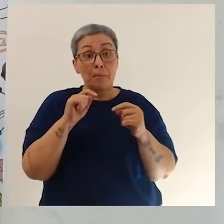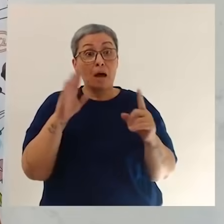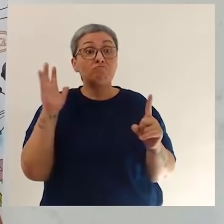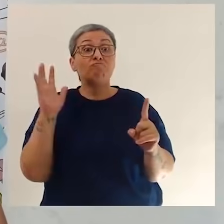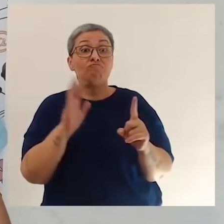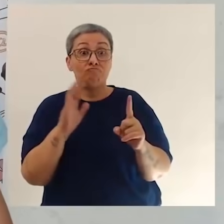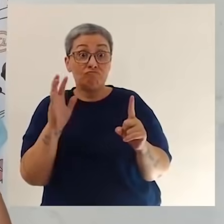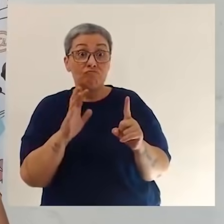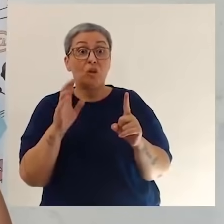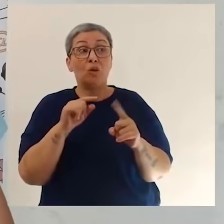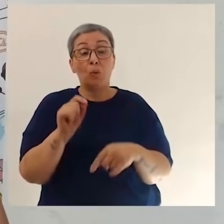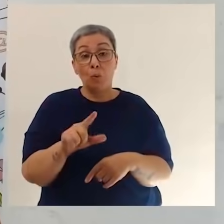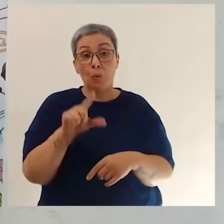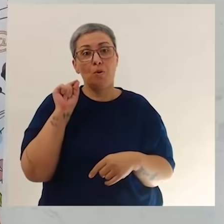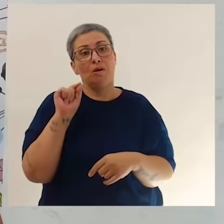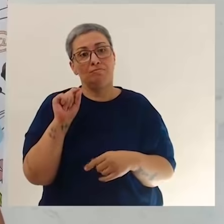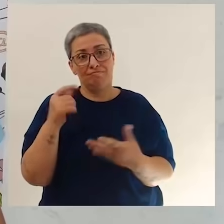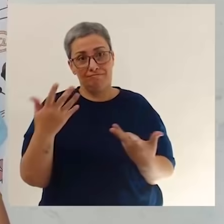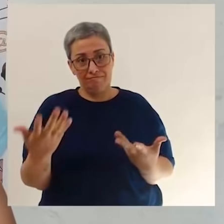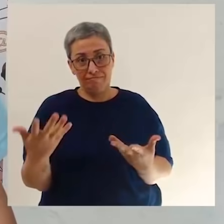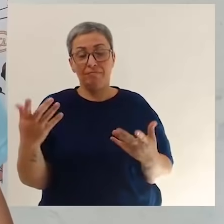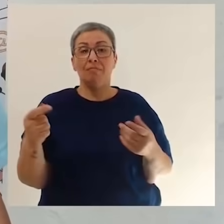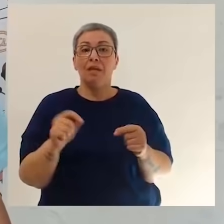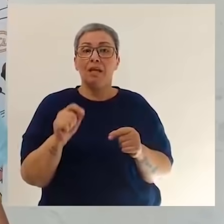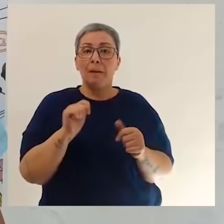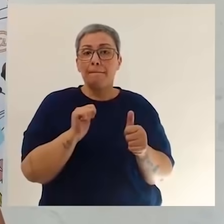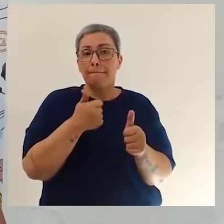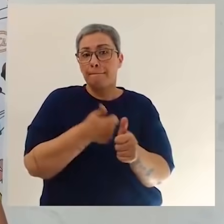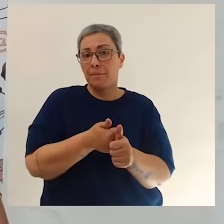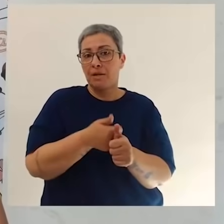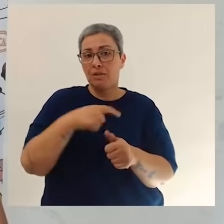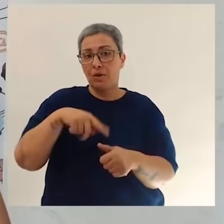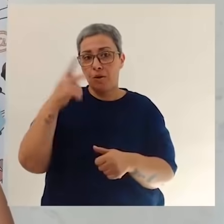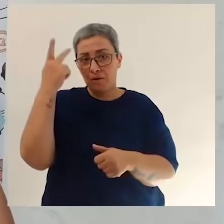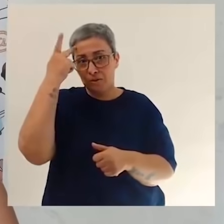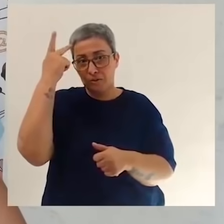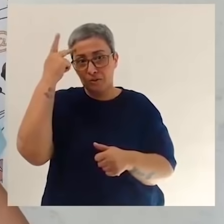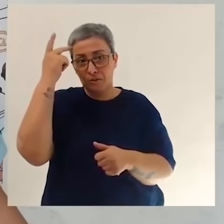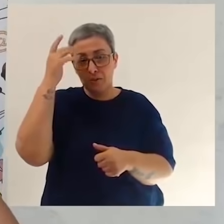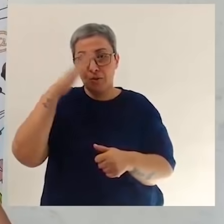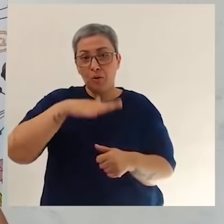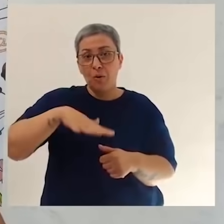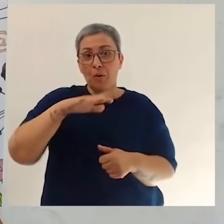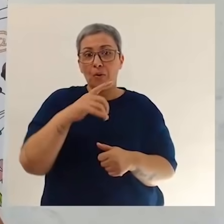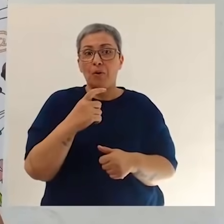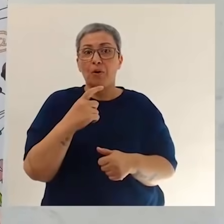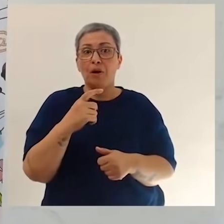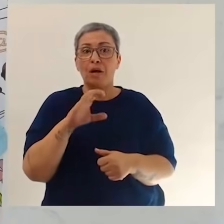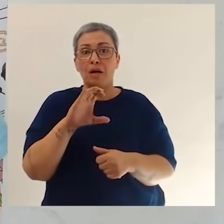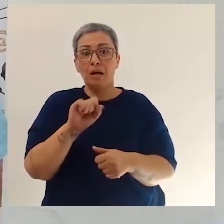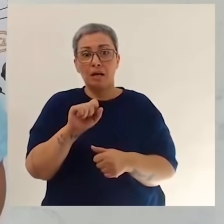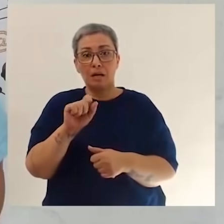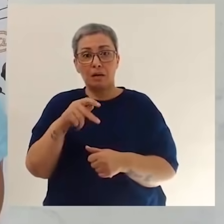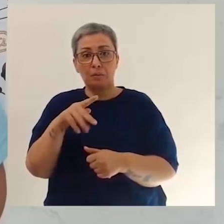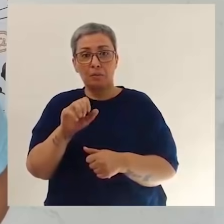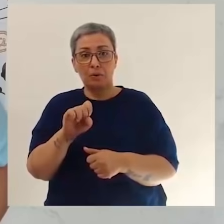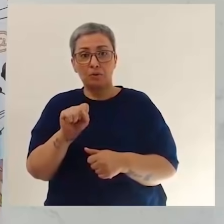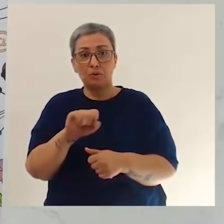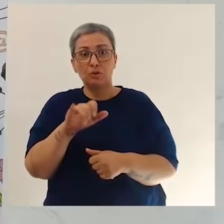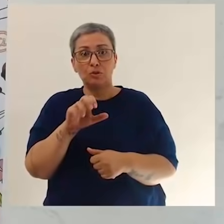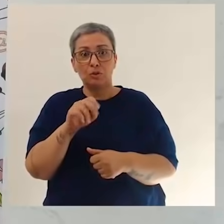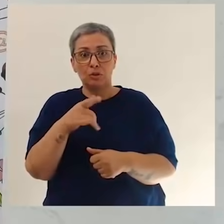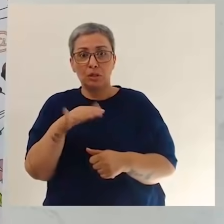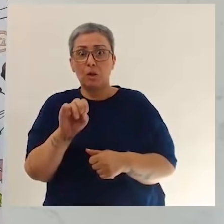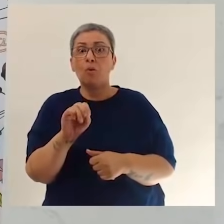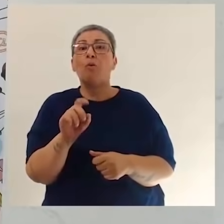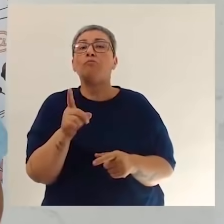elas influenciam nas escolhas. Aqui pertinho de nós em São Paulo, a região de Campos do Jordão